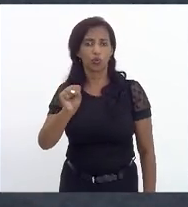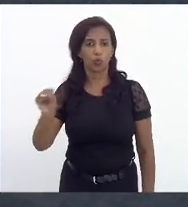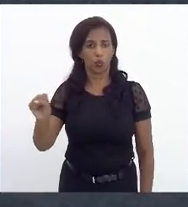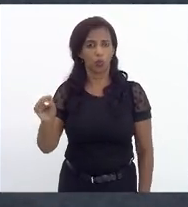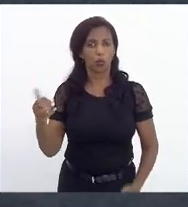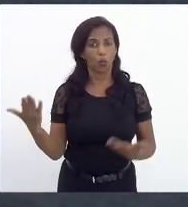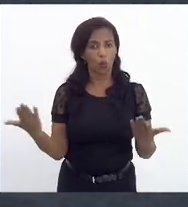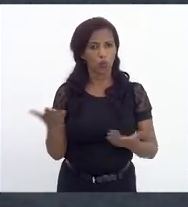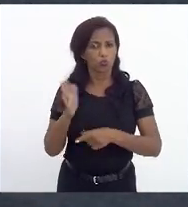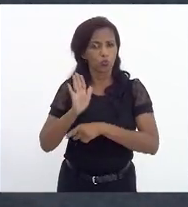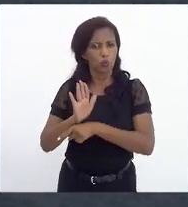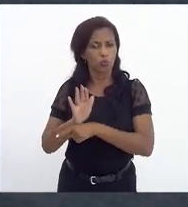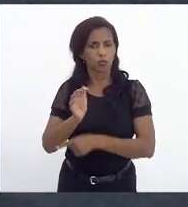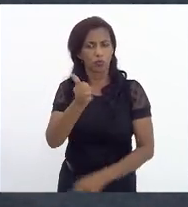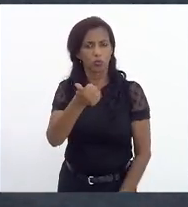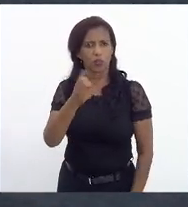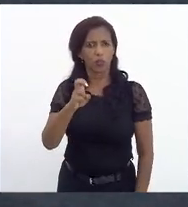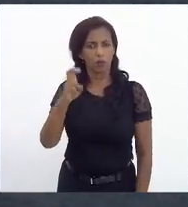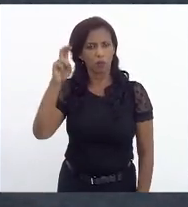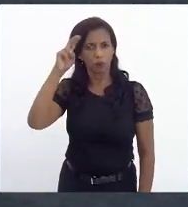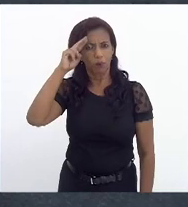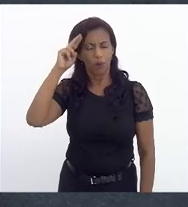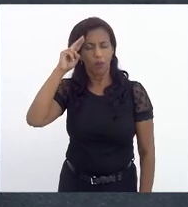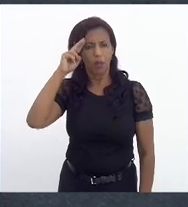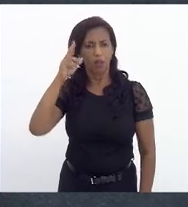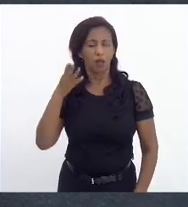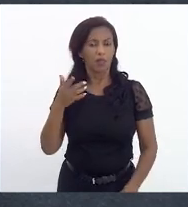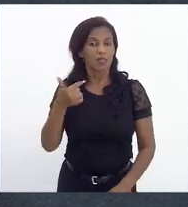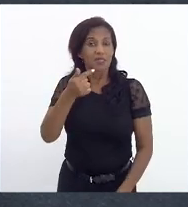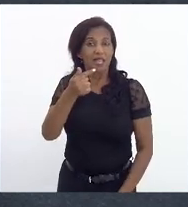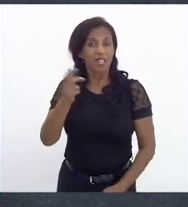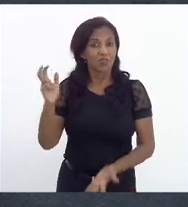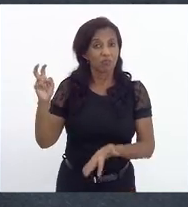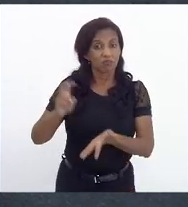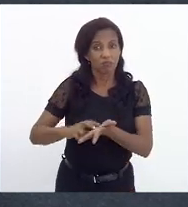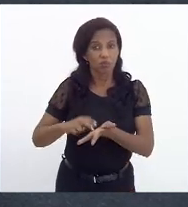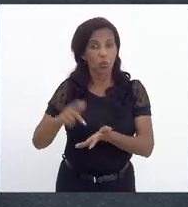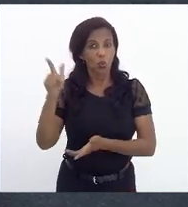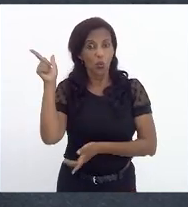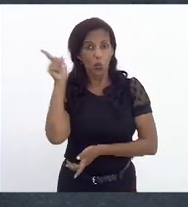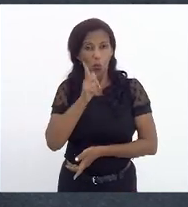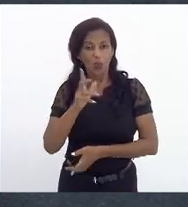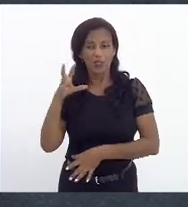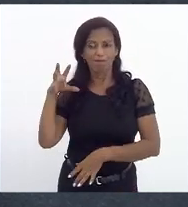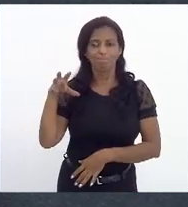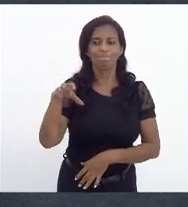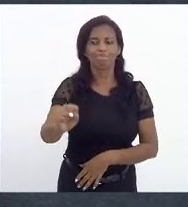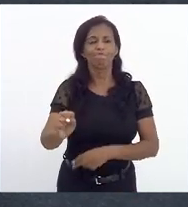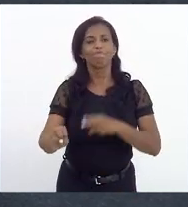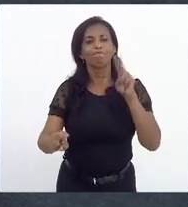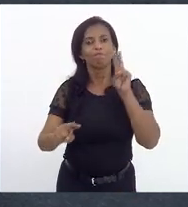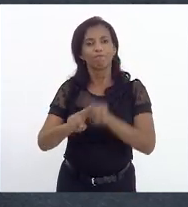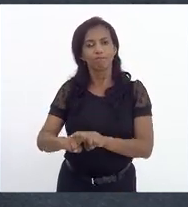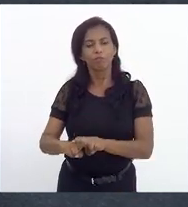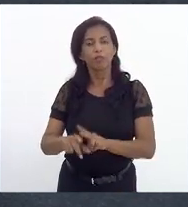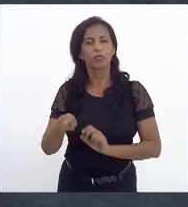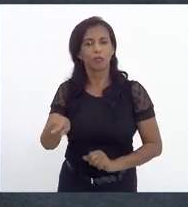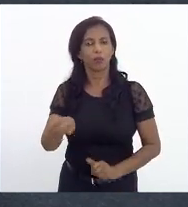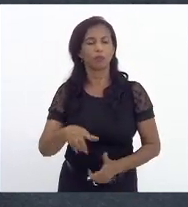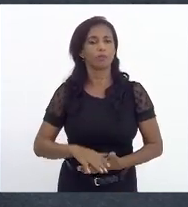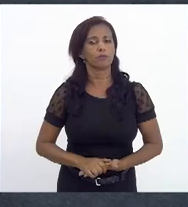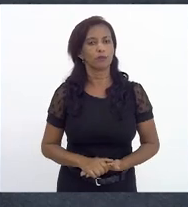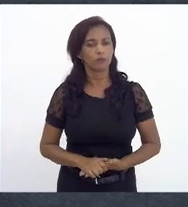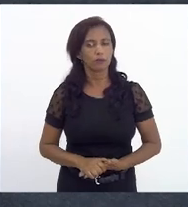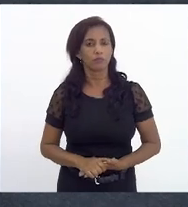do 15º Batalhão, 7 horas da manhã a gente conseguiu efetuar aí a prisão, cumprir o mandado